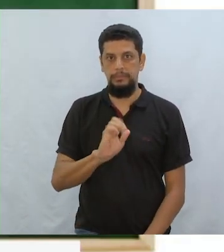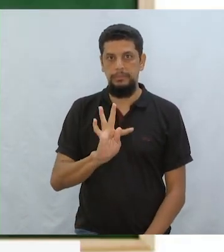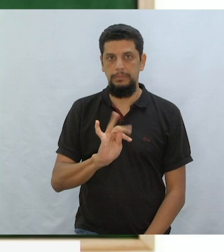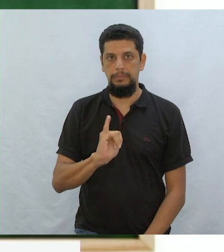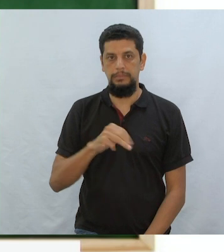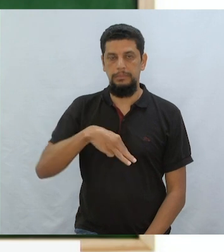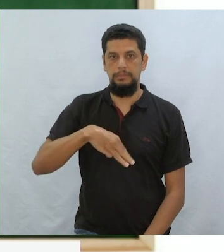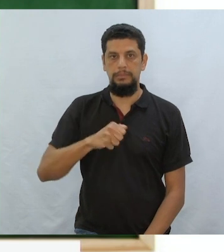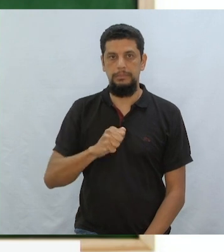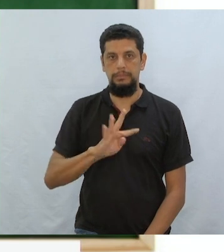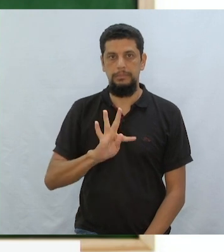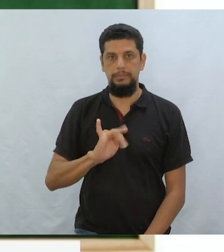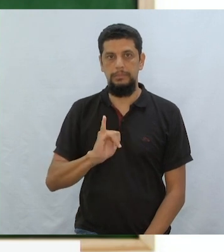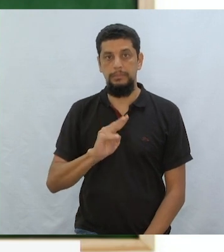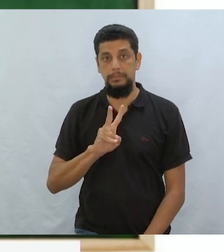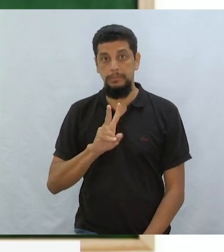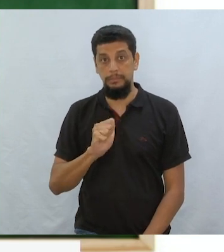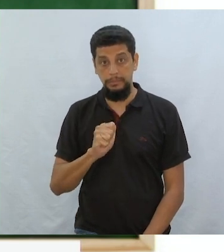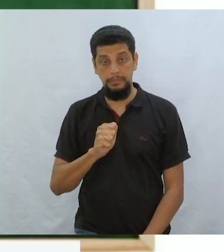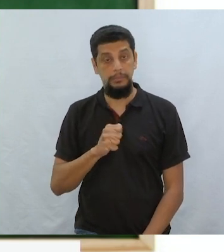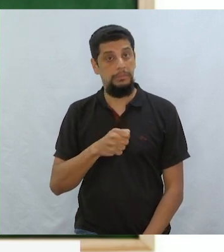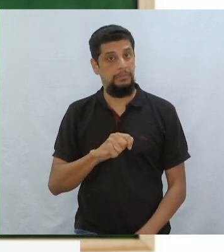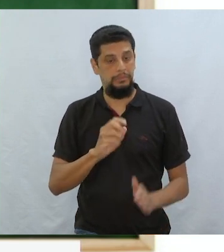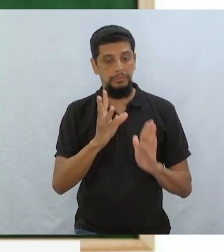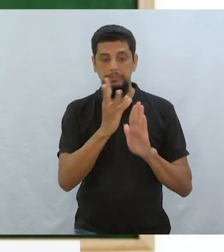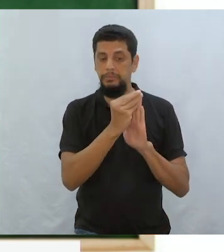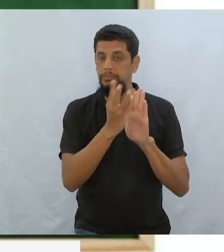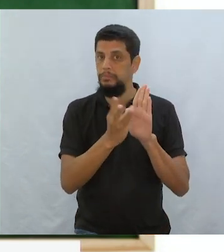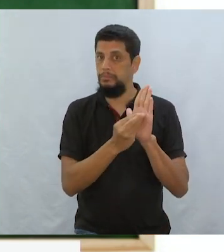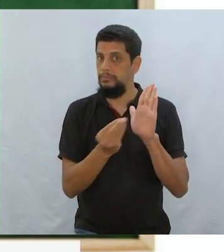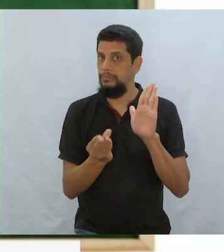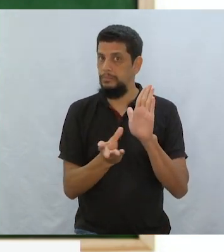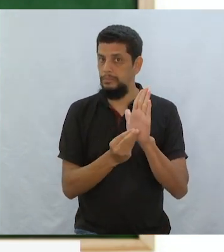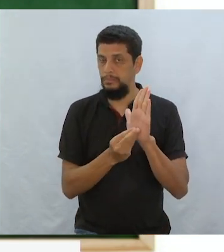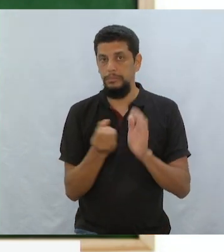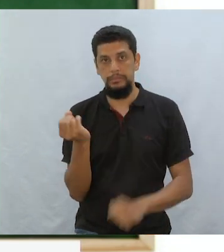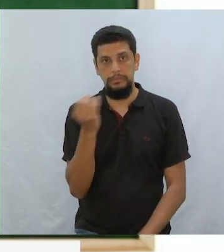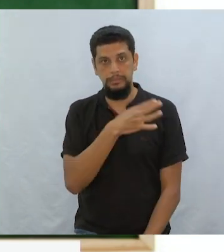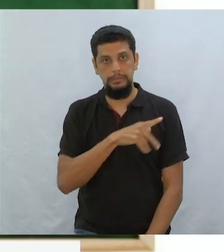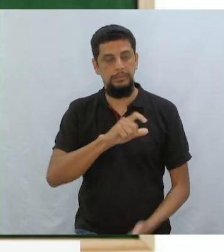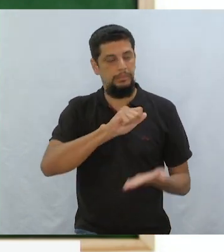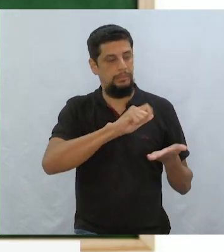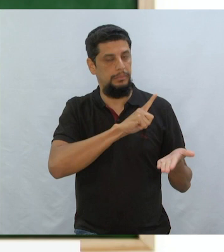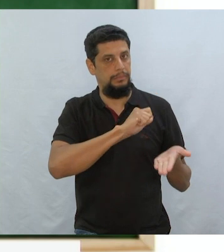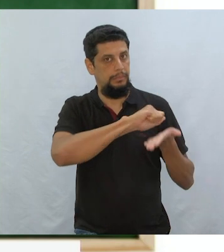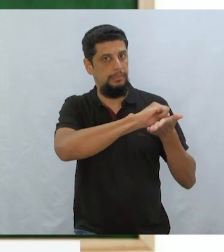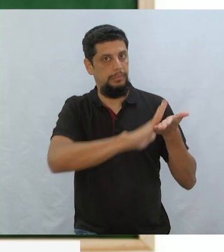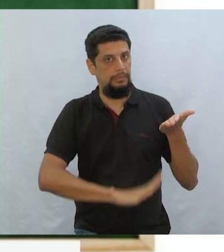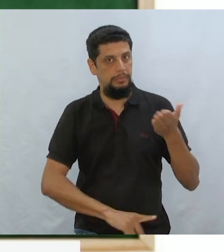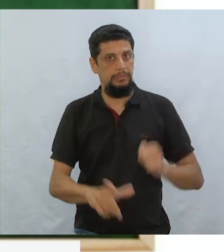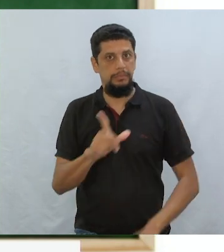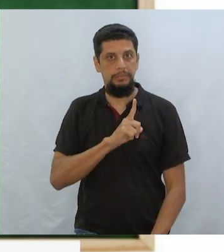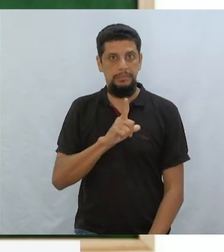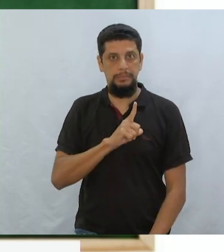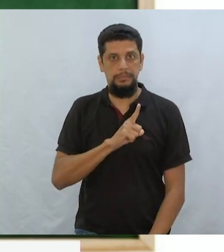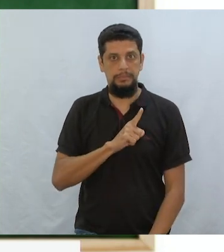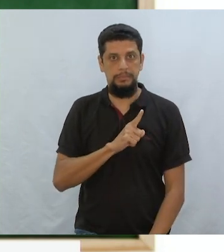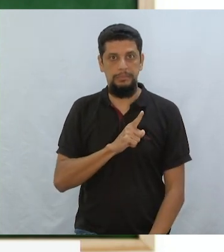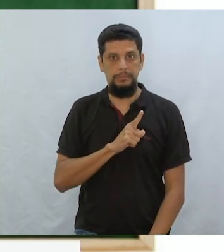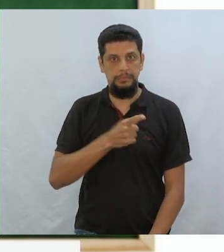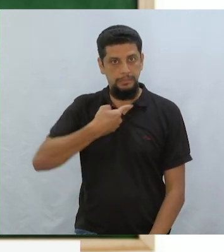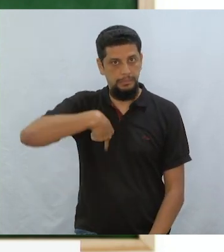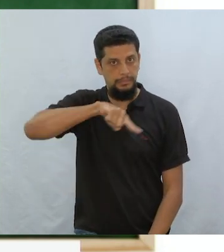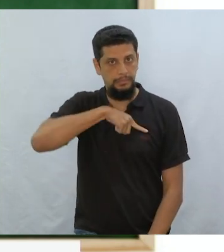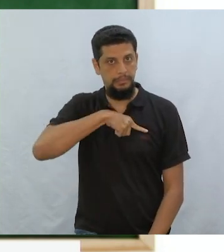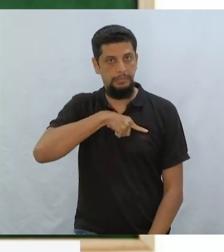Estimativa. Vamos ver que conteúdo é esse, o que é estimativa? Teremos uma atividade e teremos também os